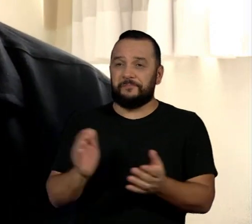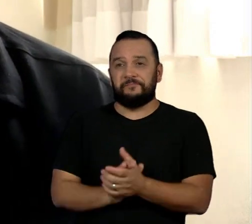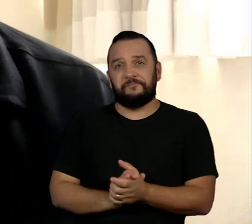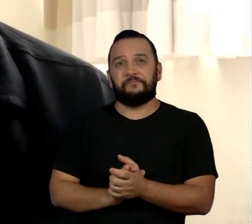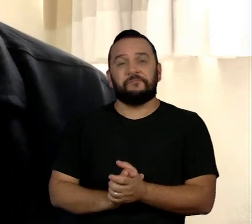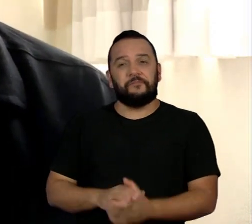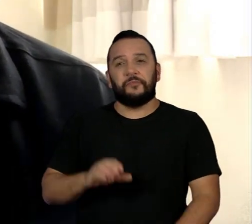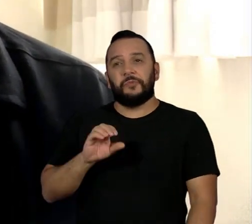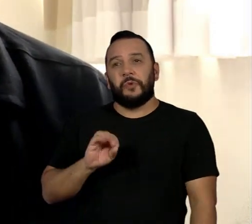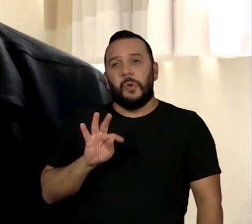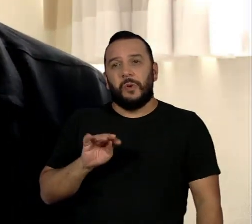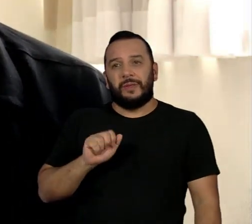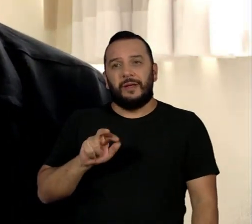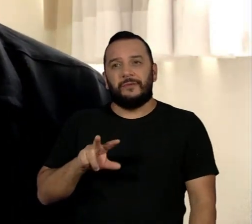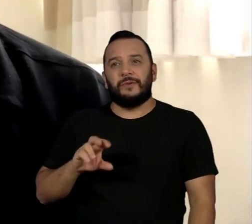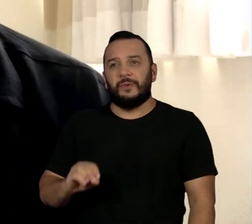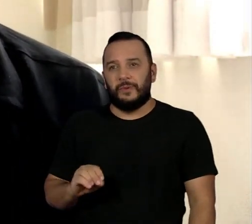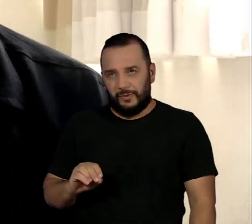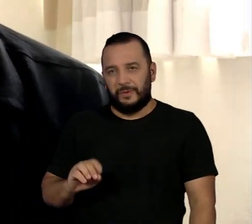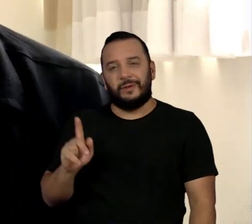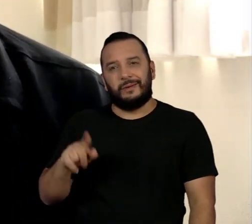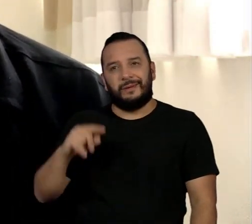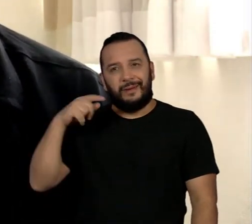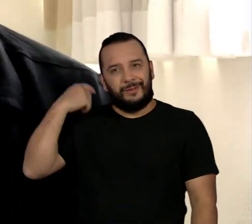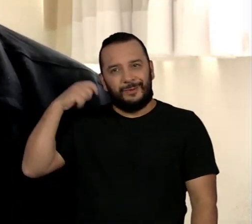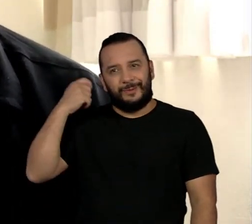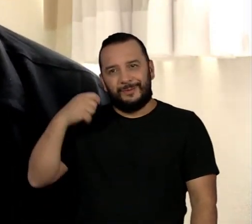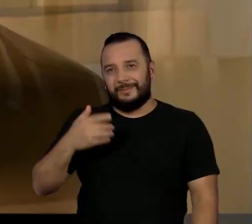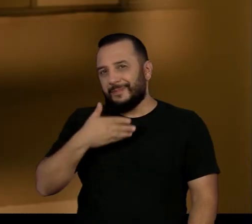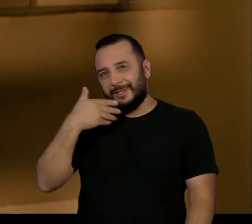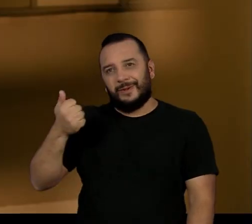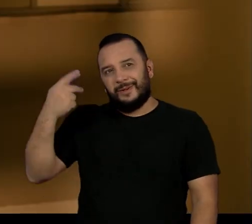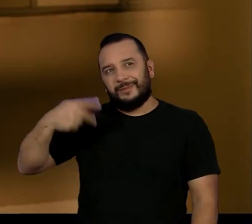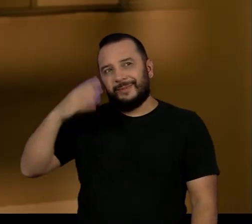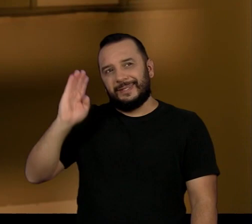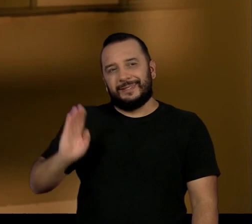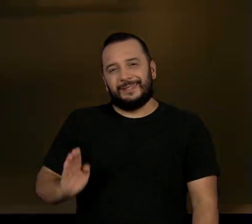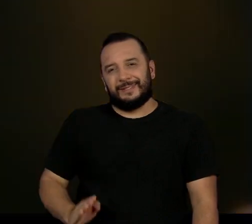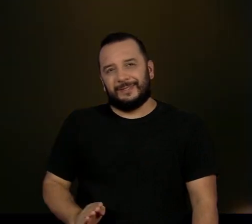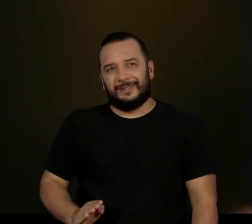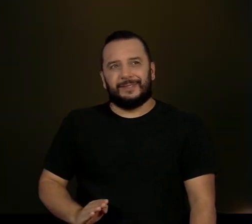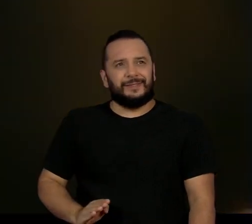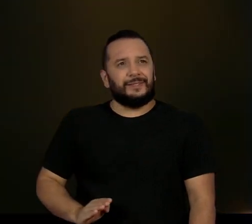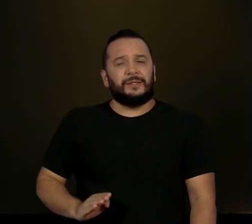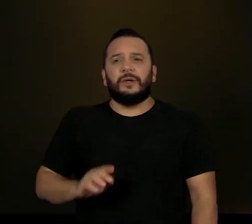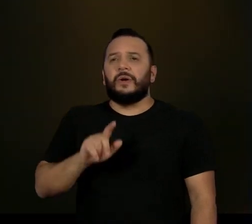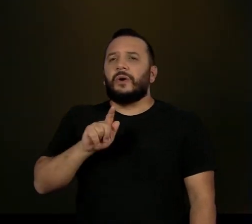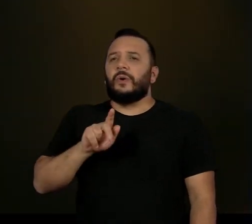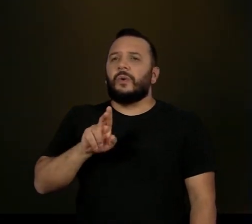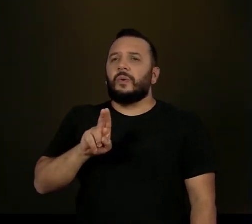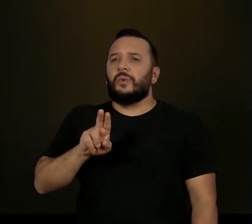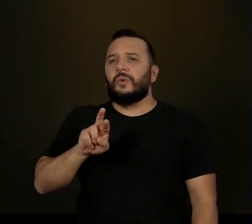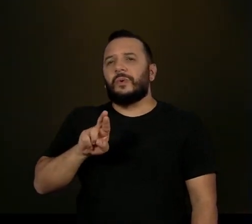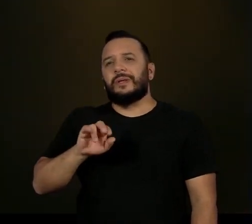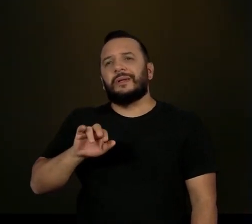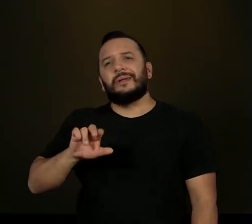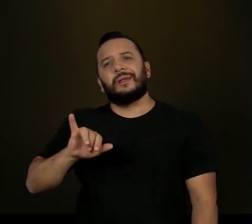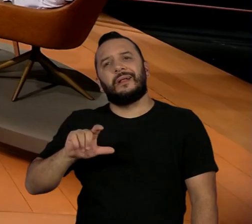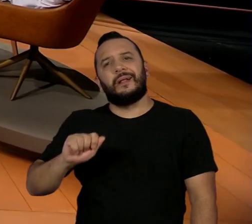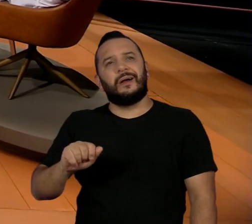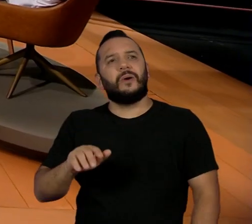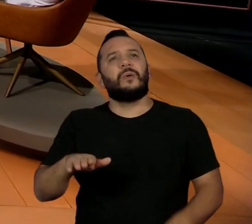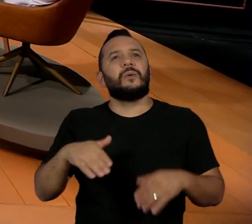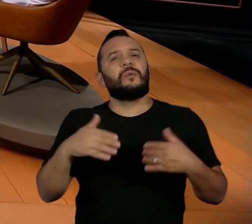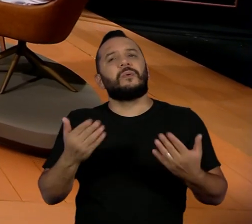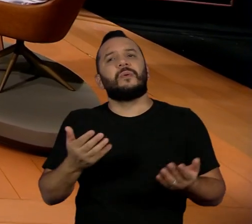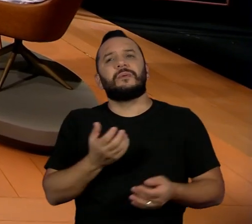o Otávio como um dos grandes atores desse país. Gorila. Quem? Gorila é um poeta